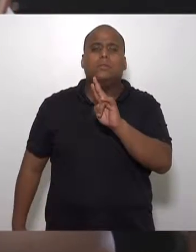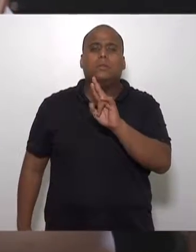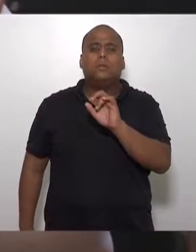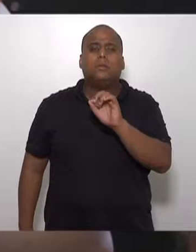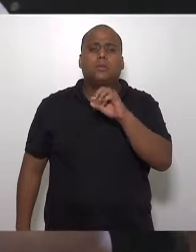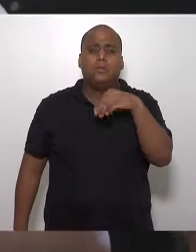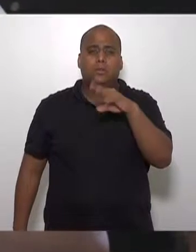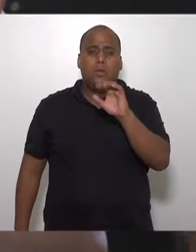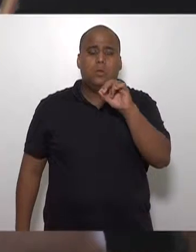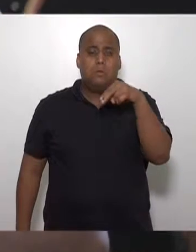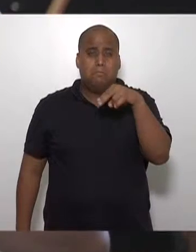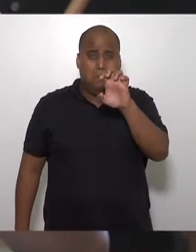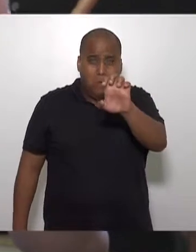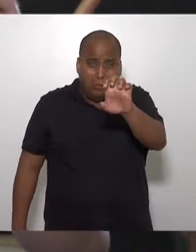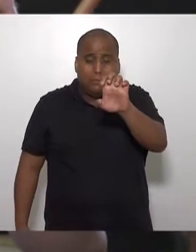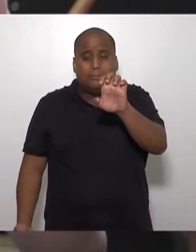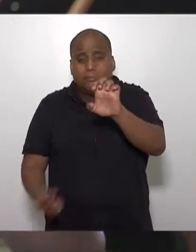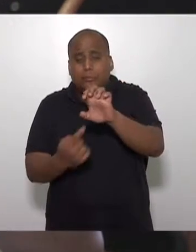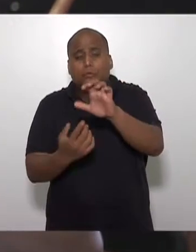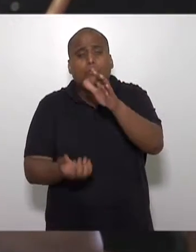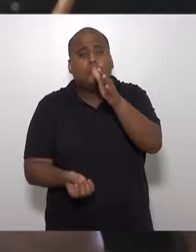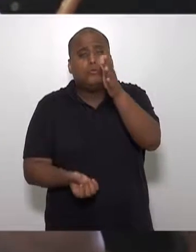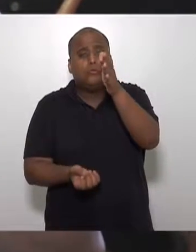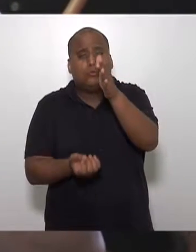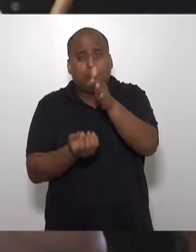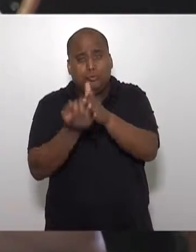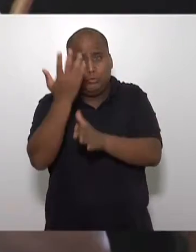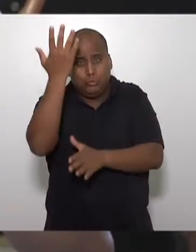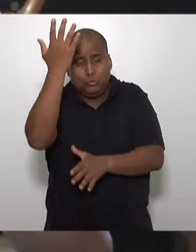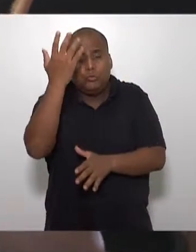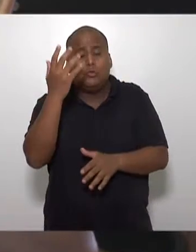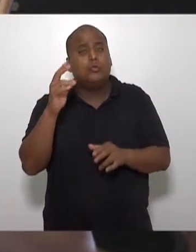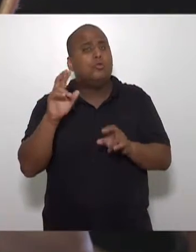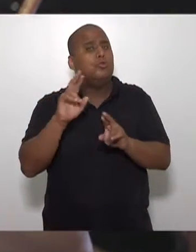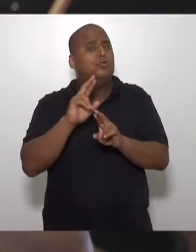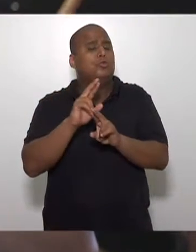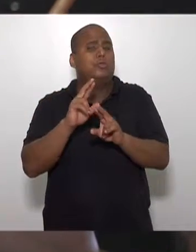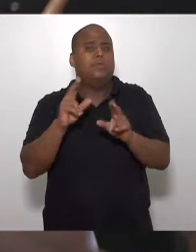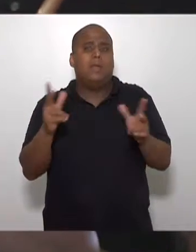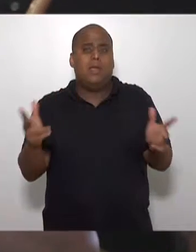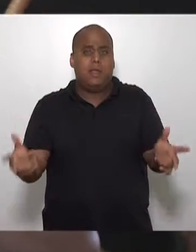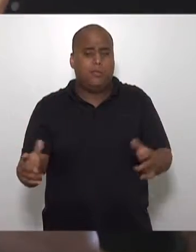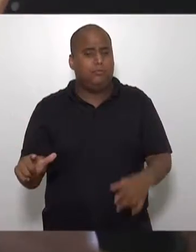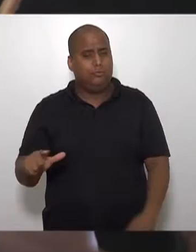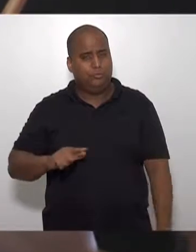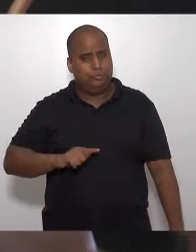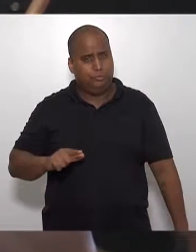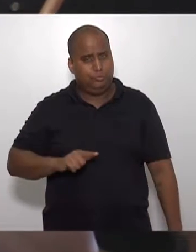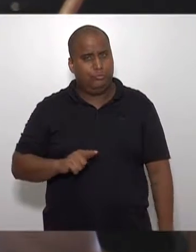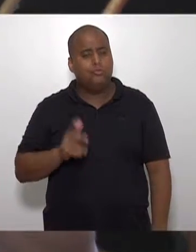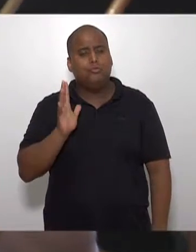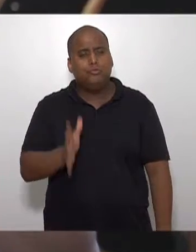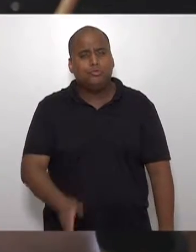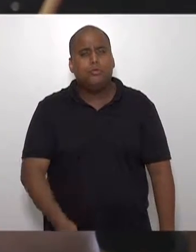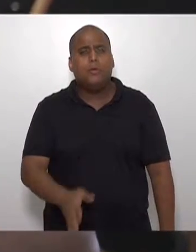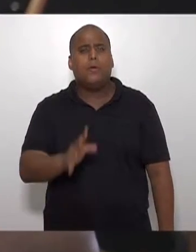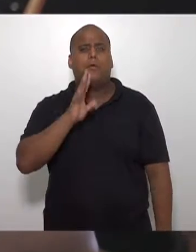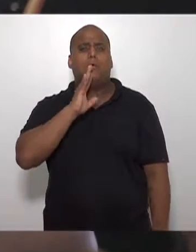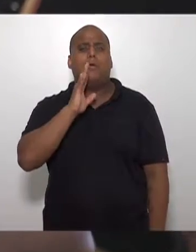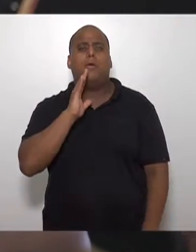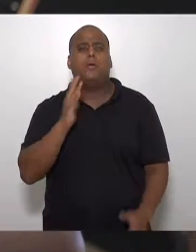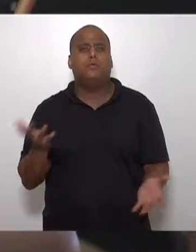ele ele foi criado ele foi criado de uma forma diferente do que a gente conhece